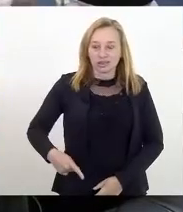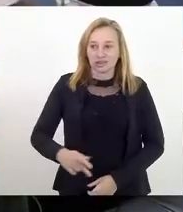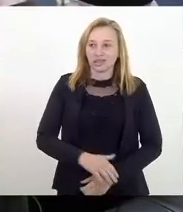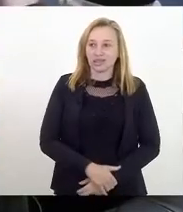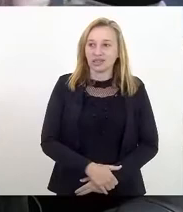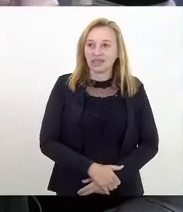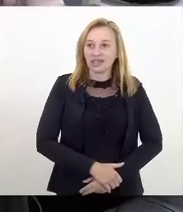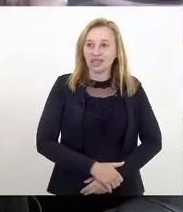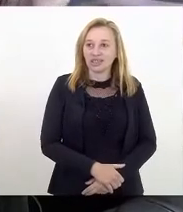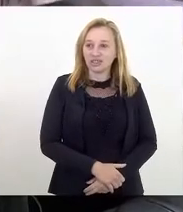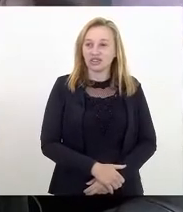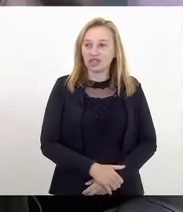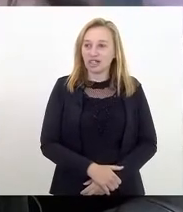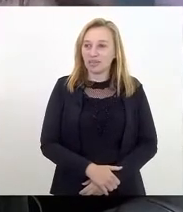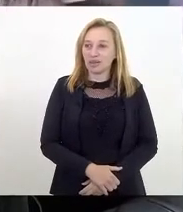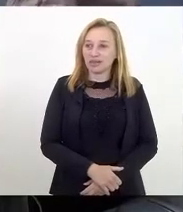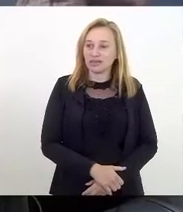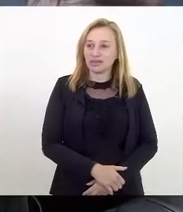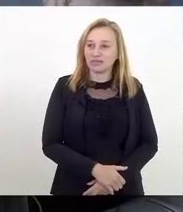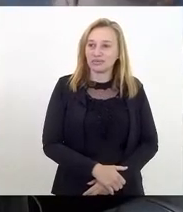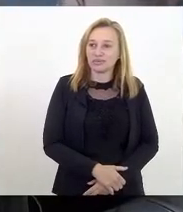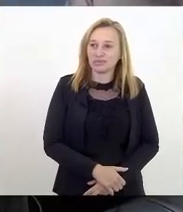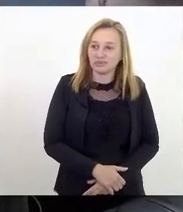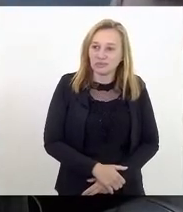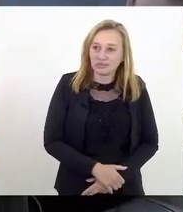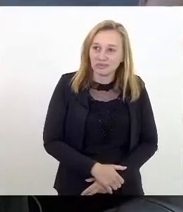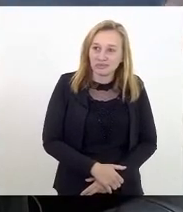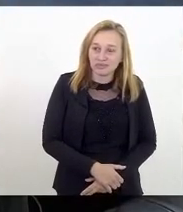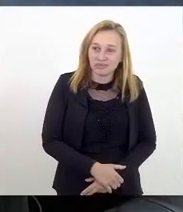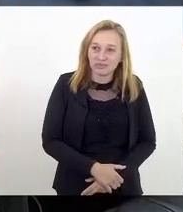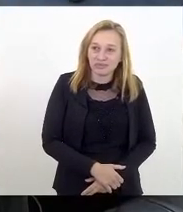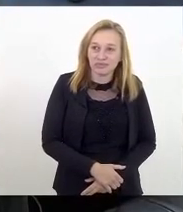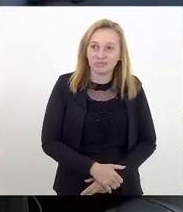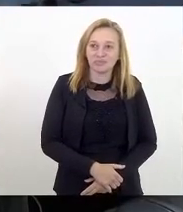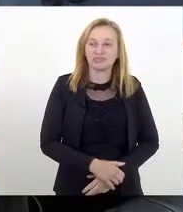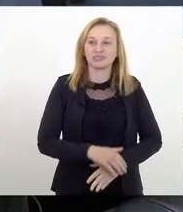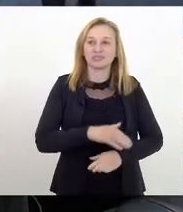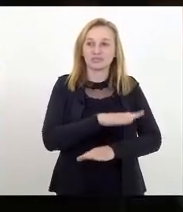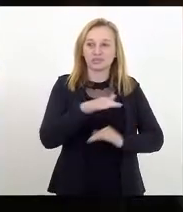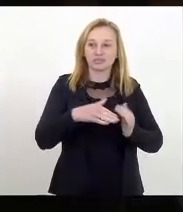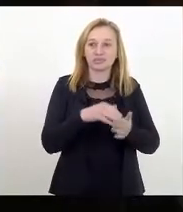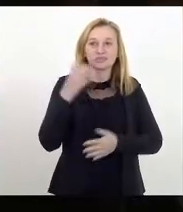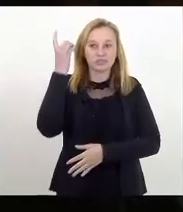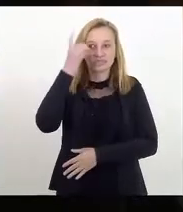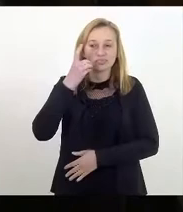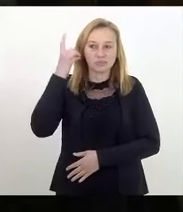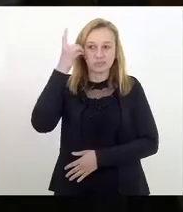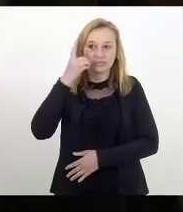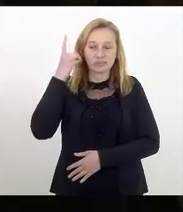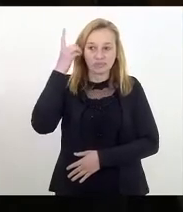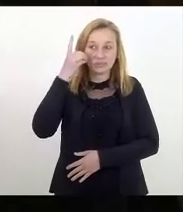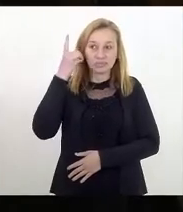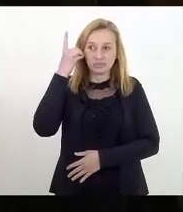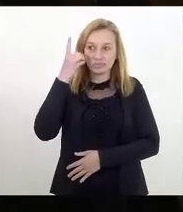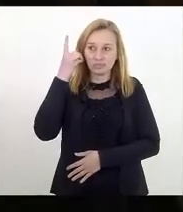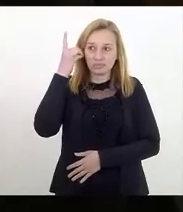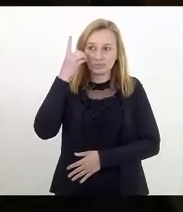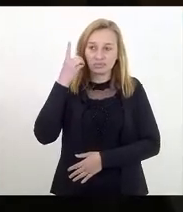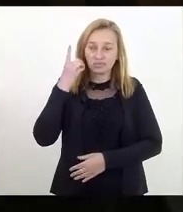deputado André Siciliano, senhoras, deputadas, senhores deputados,